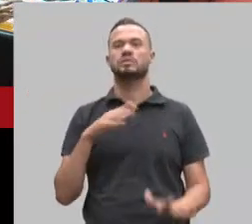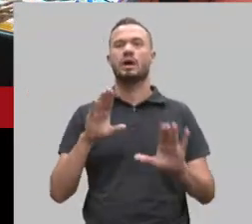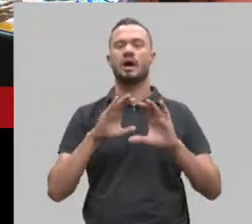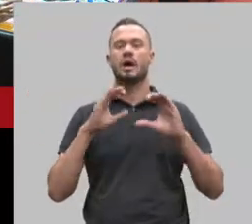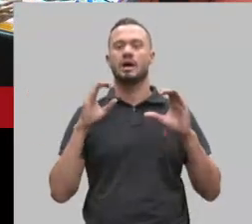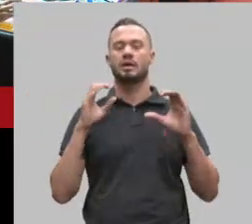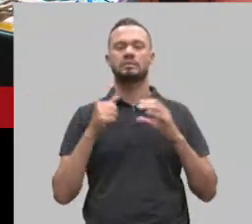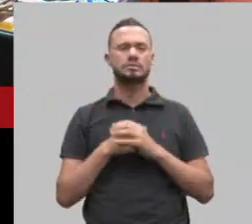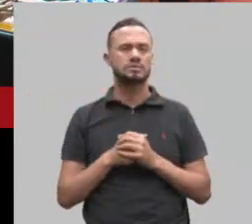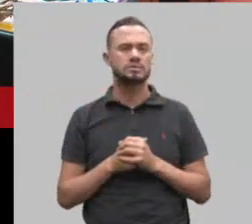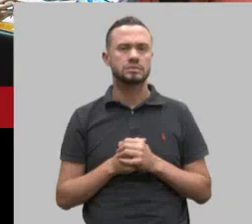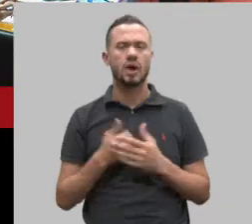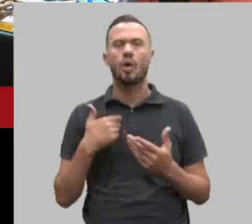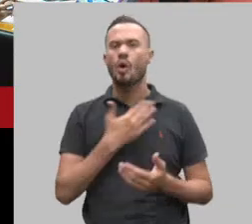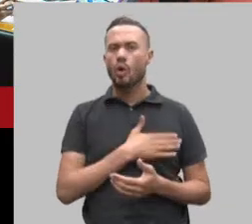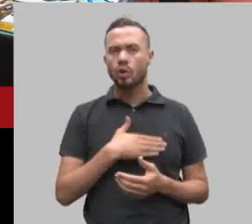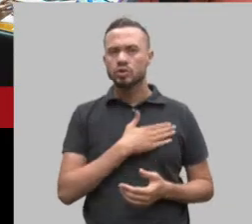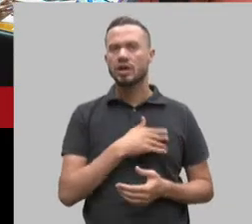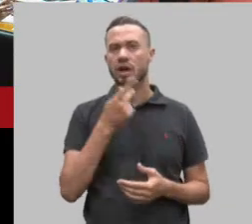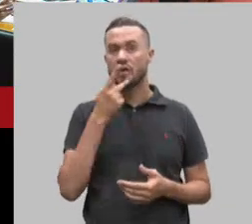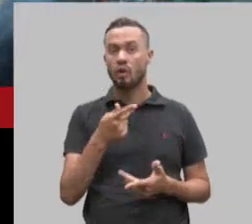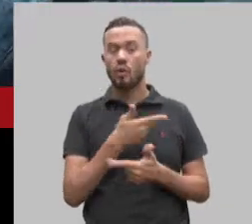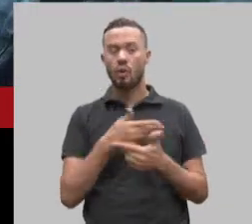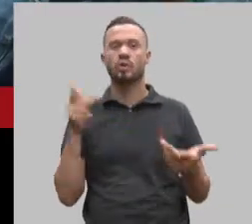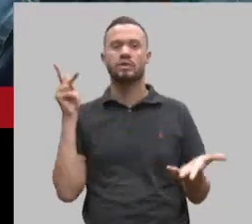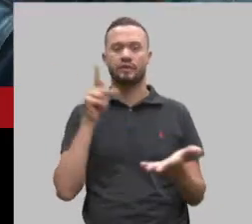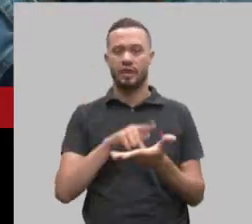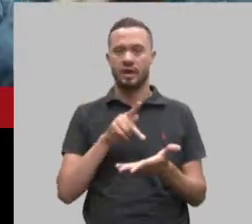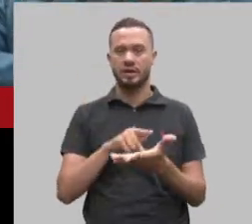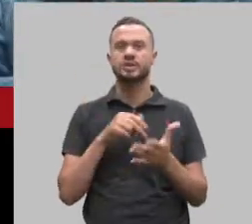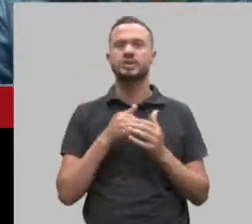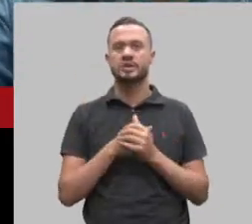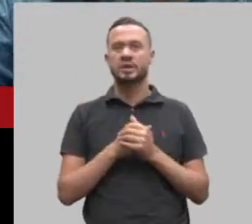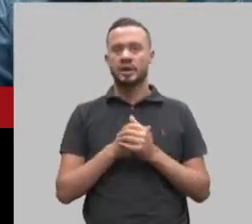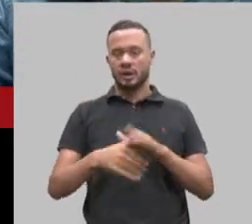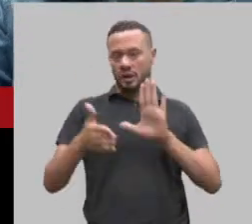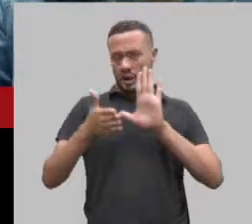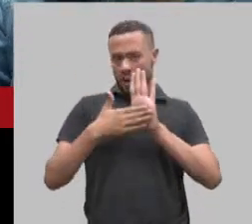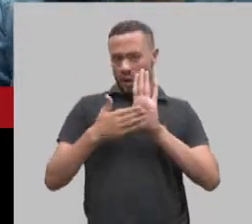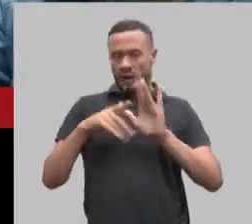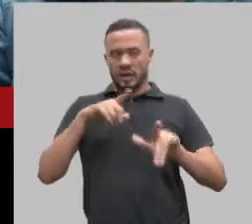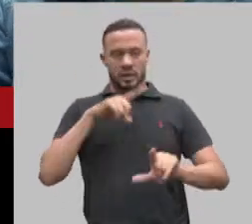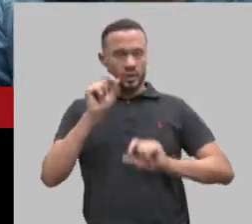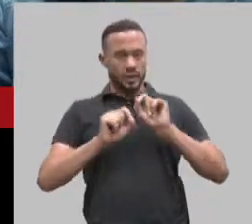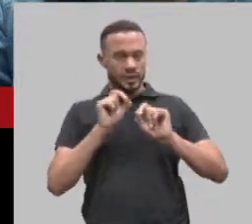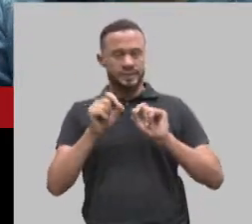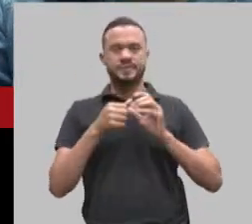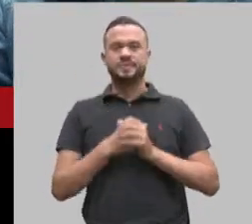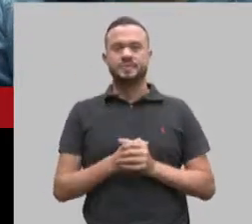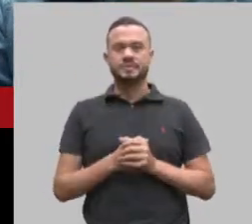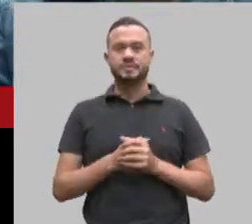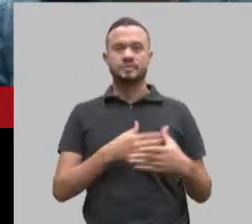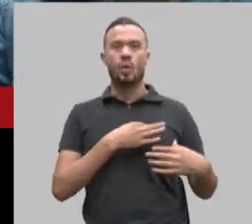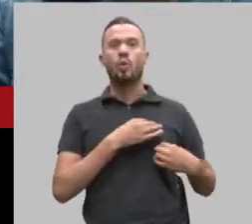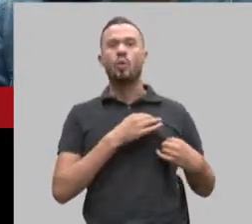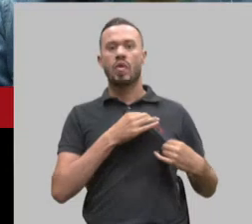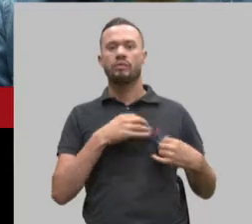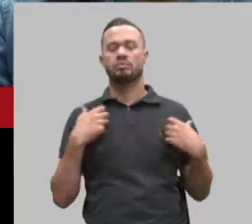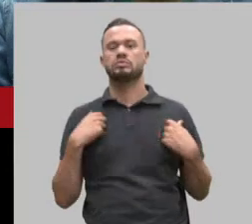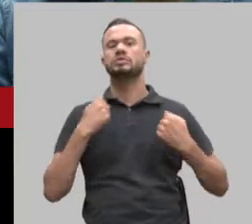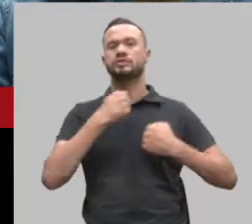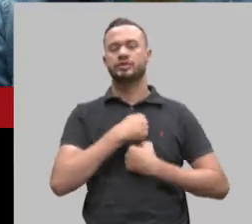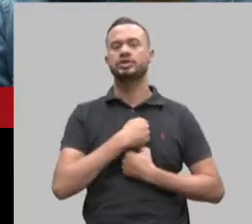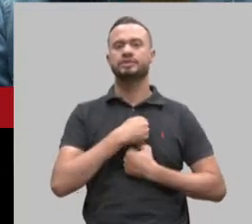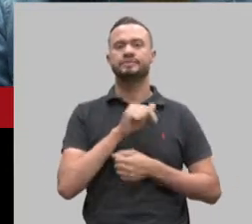só queria trazer uma realidade que é e essa proposta também propõe sobre o uniforme a vestimenta muita